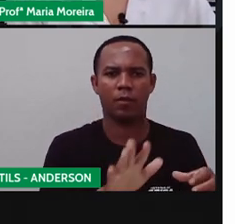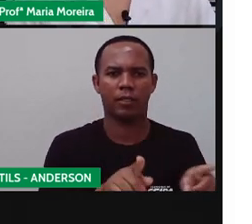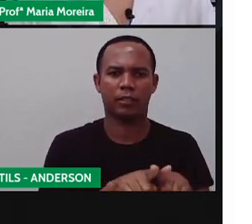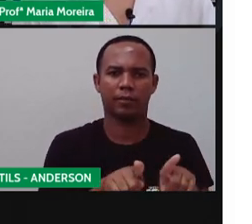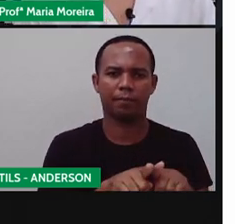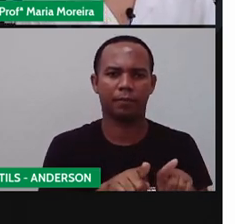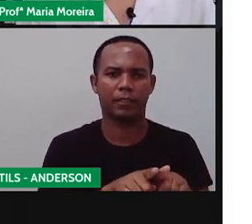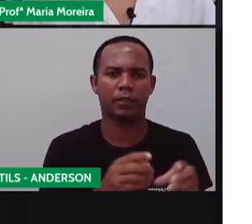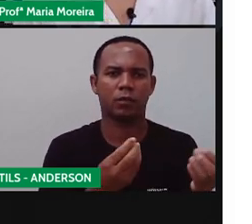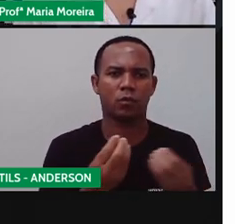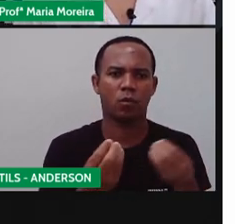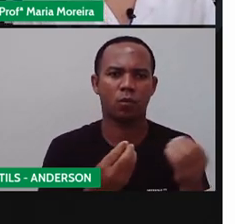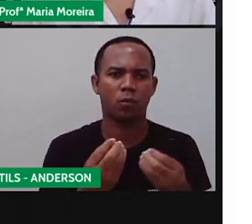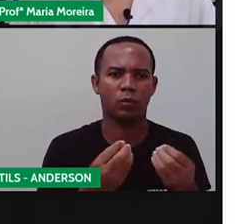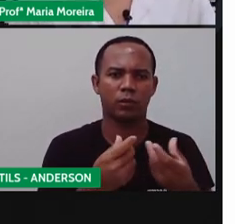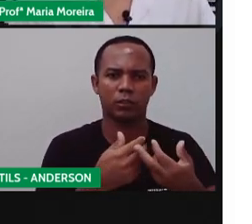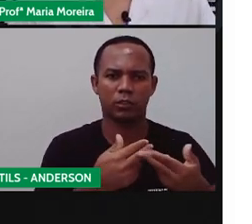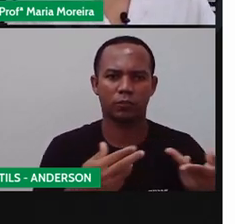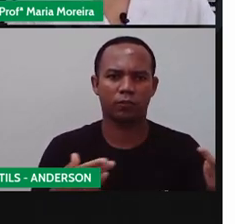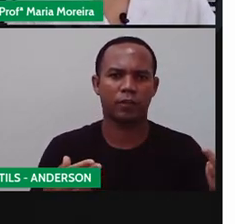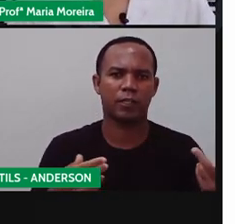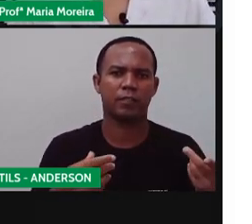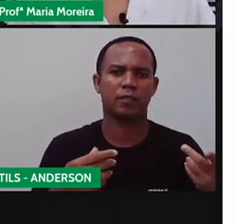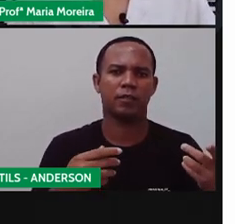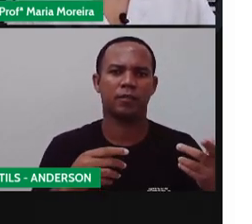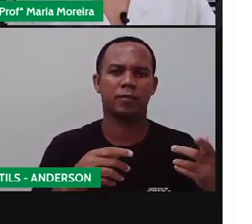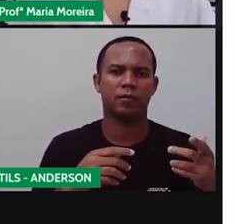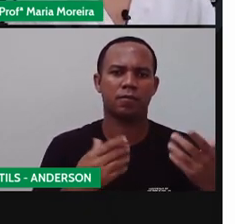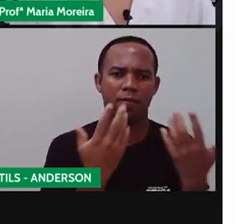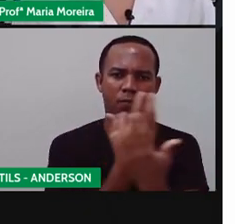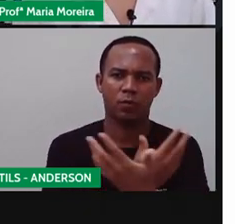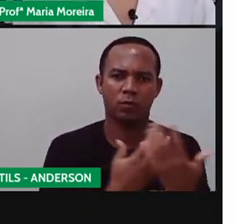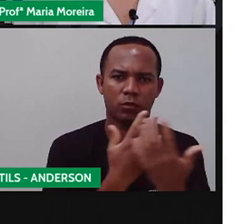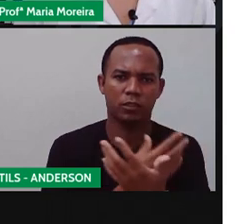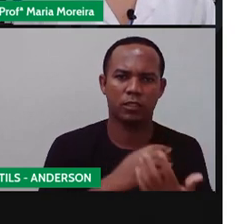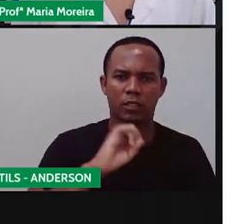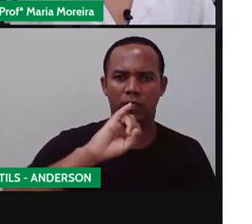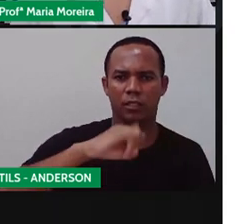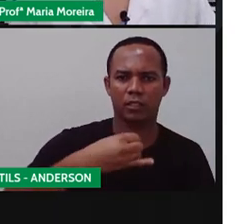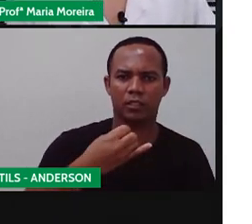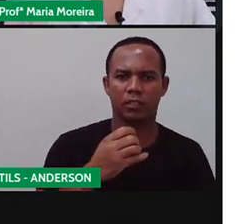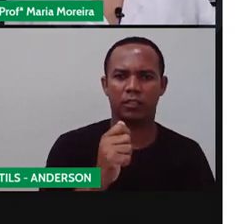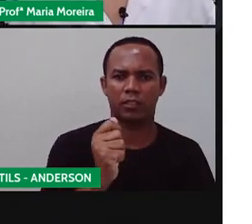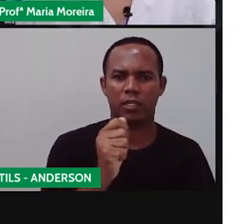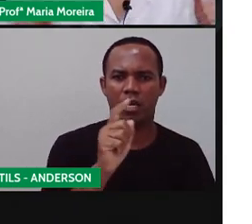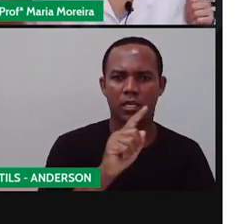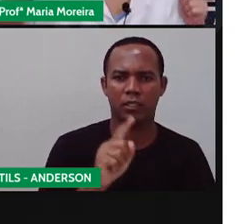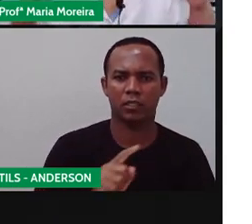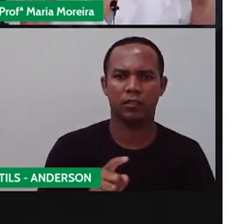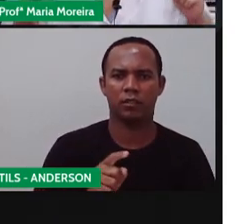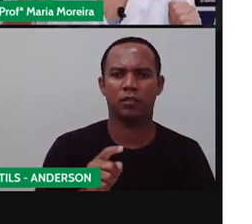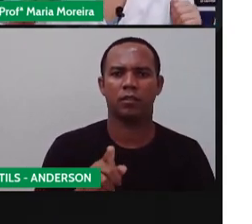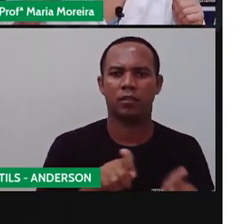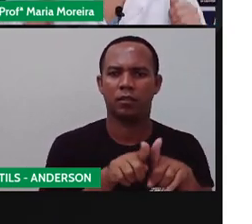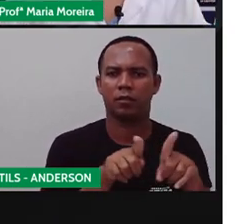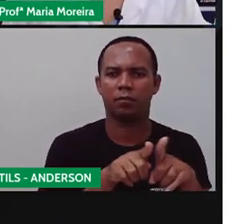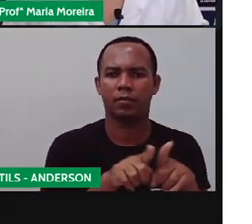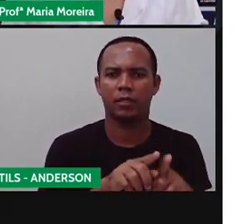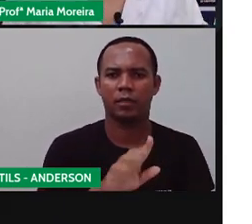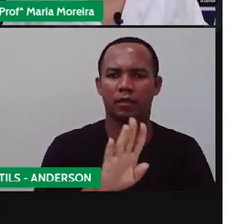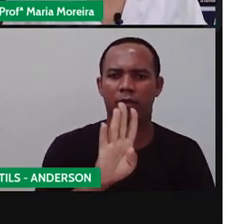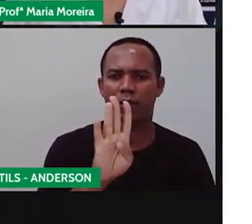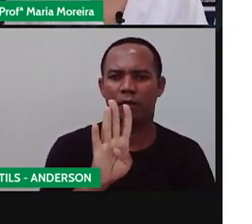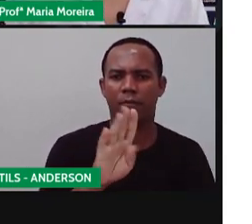harmonia. Criou o jazz, pesquisem aí também, né? O blues, o rock and roll,